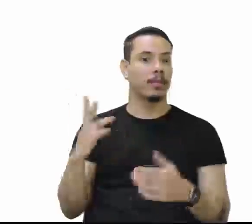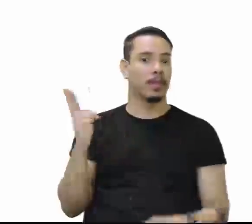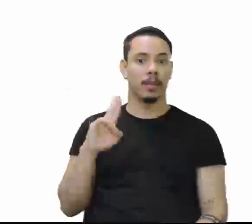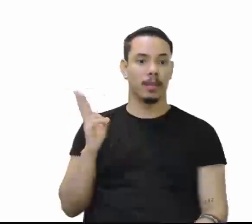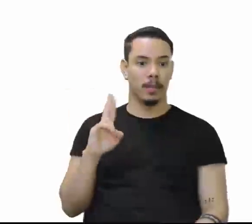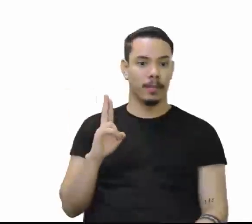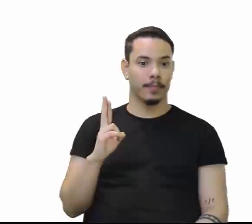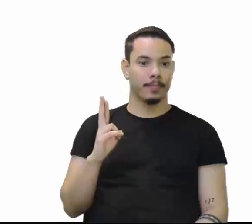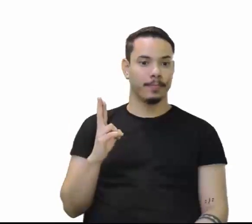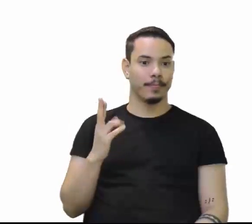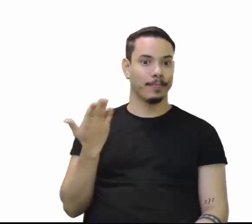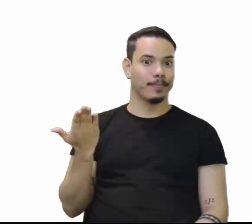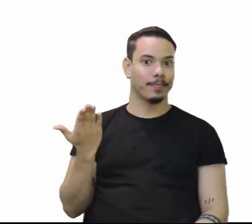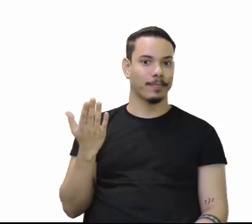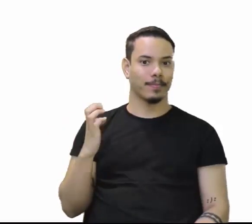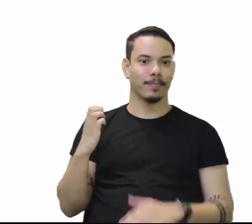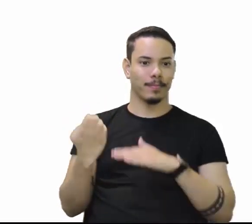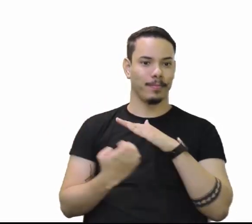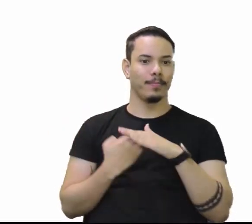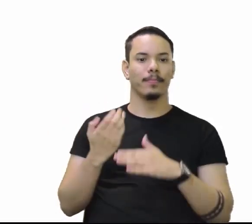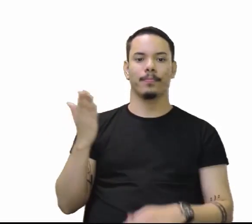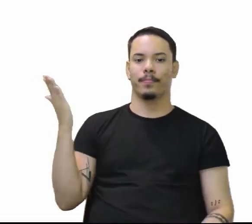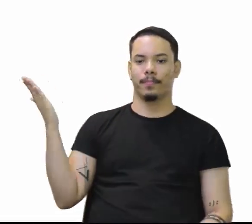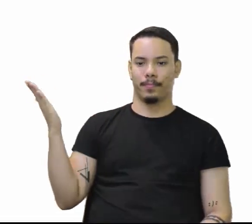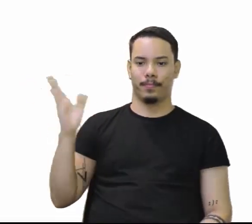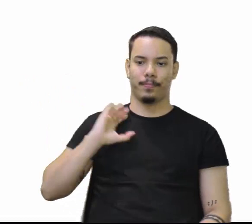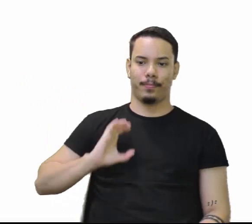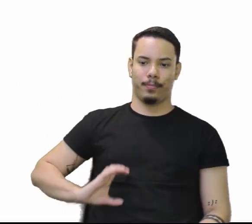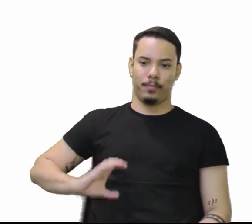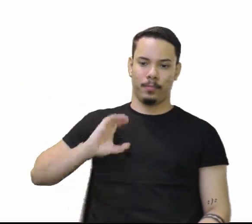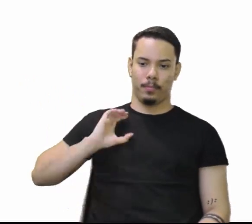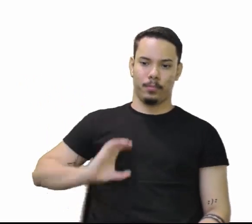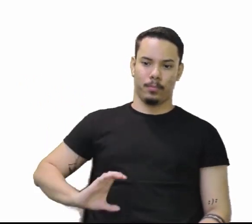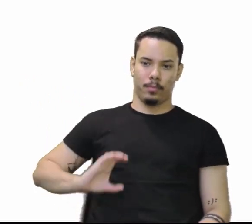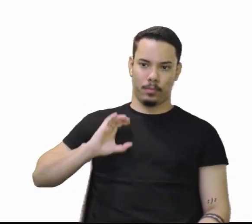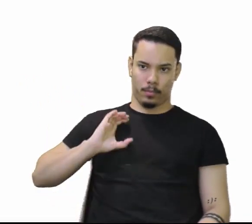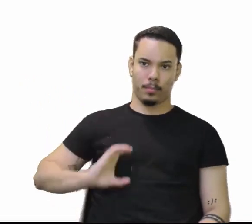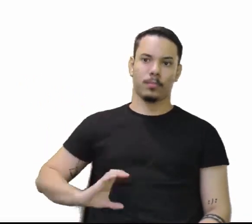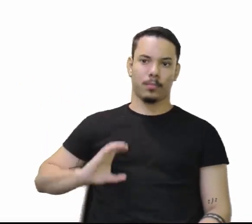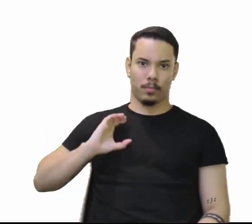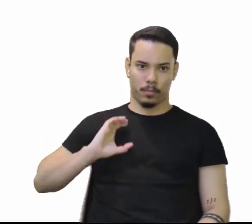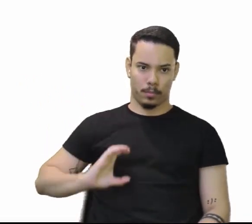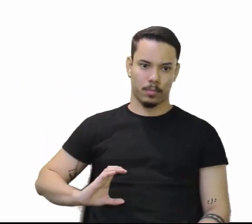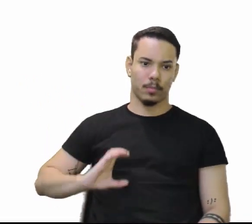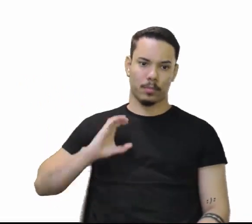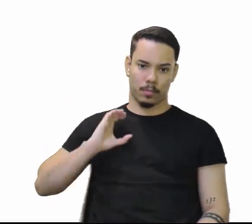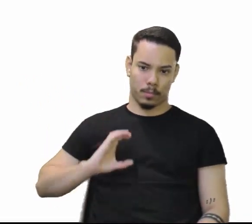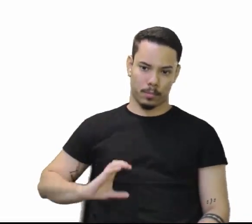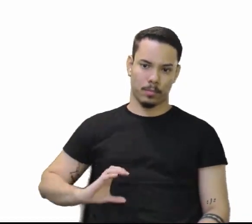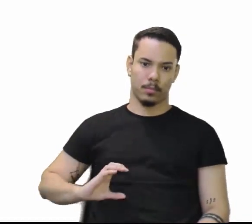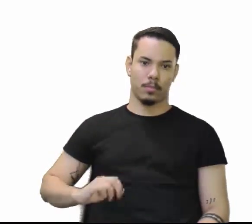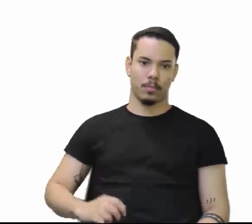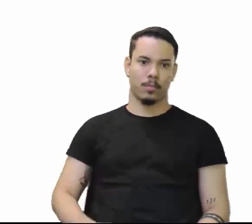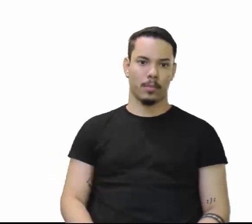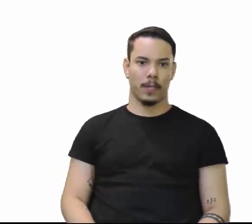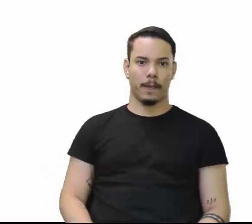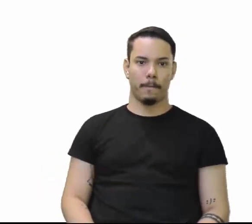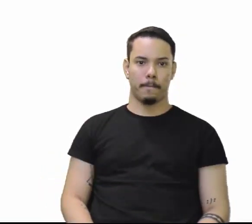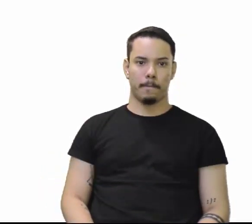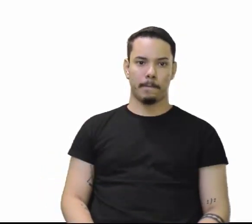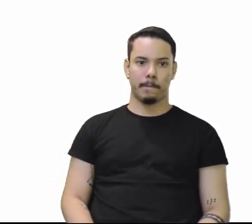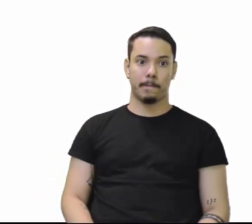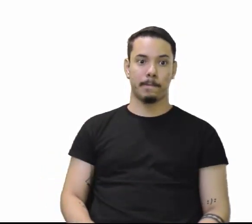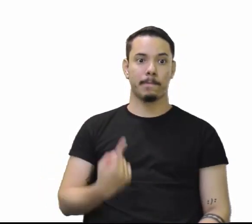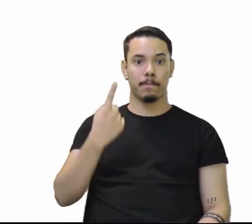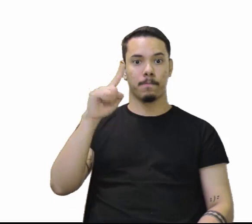vocês, nós estamos falando da Camargo Correia, que é a empreiteira da ABR. Vamos